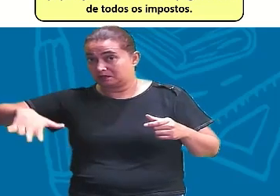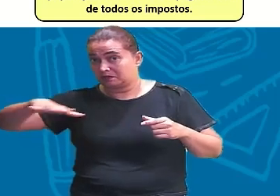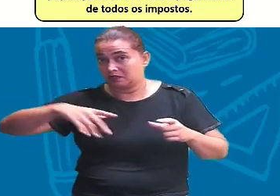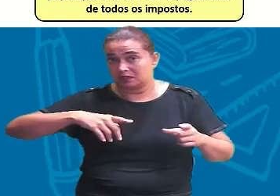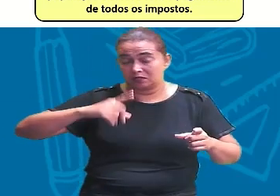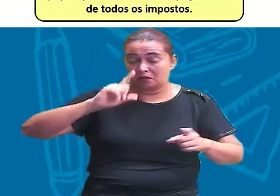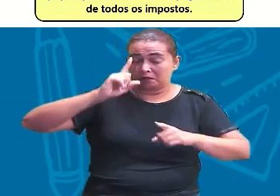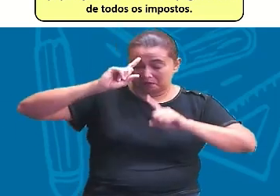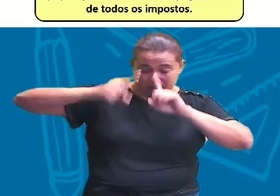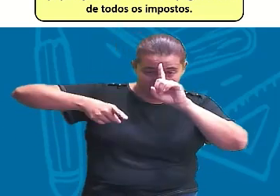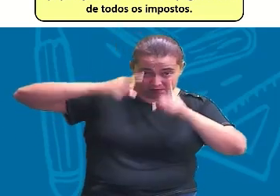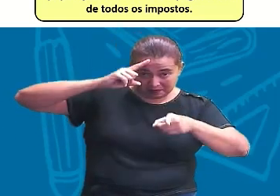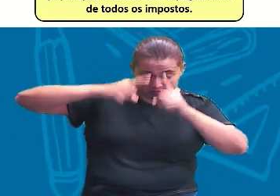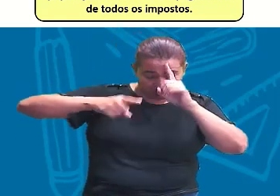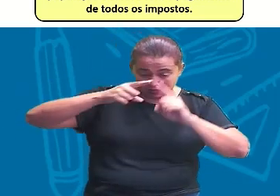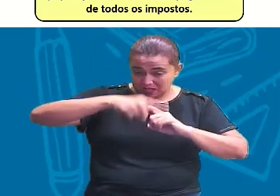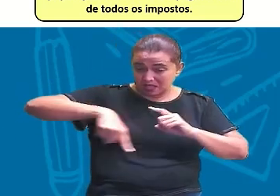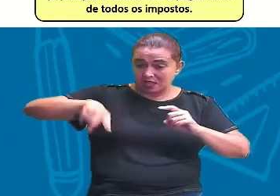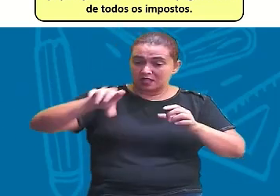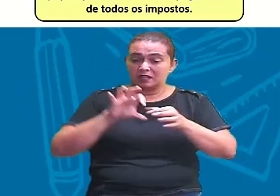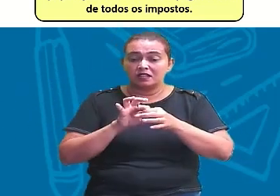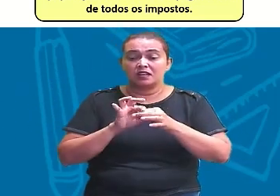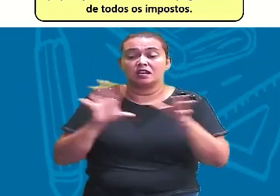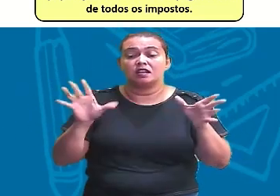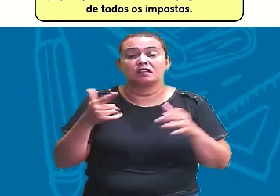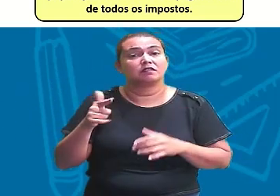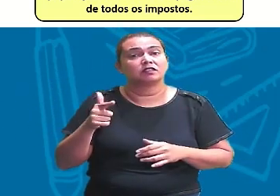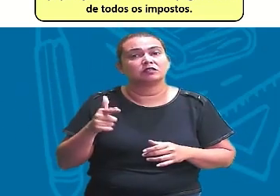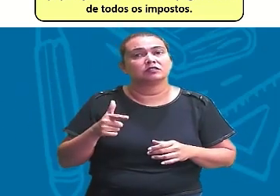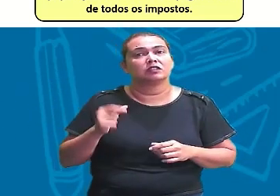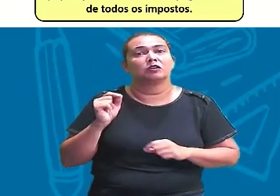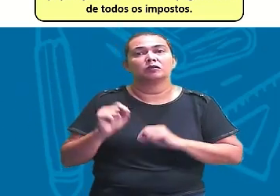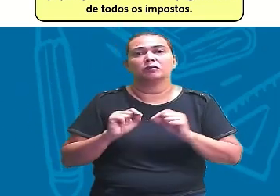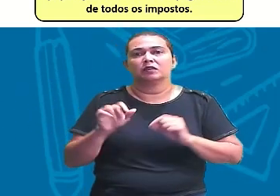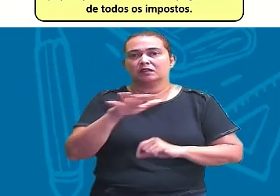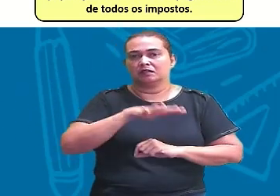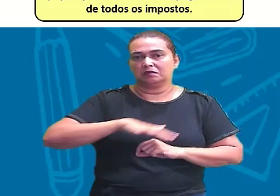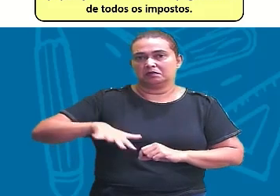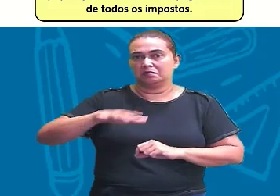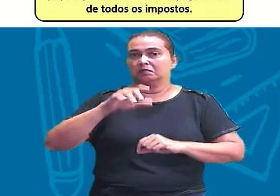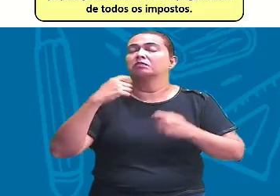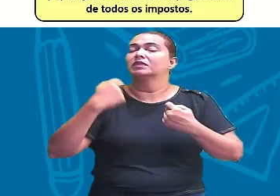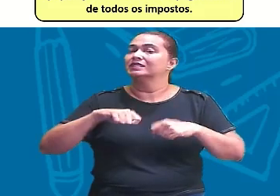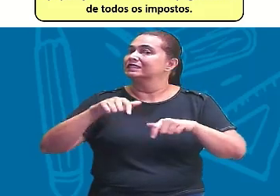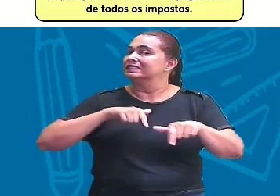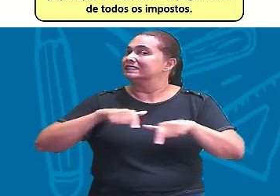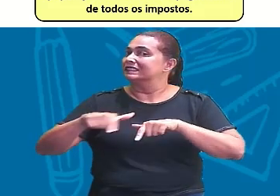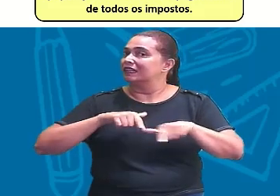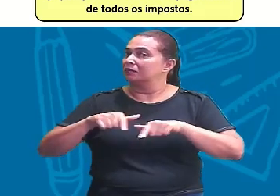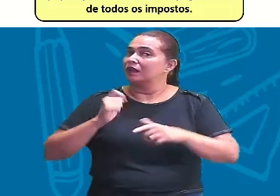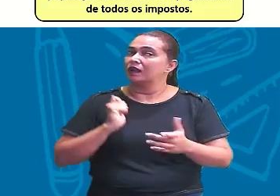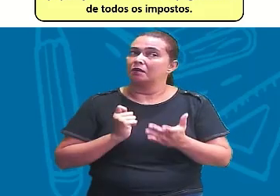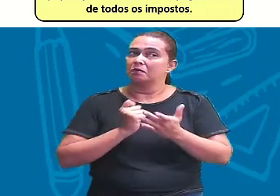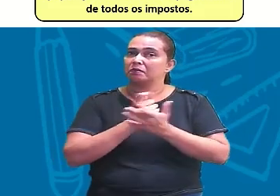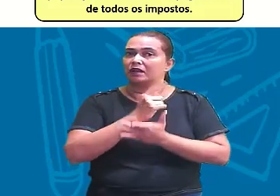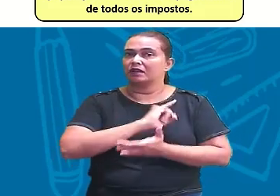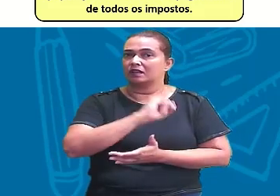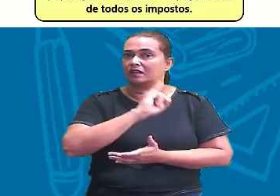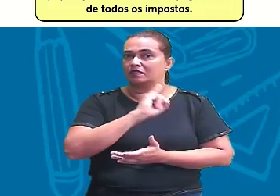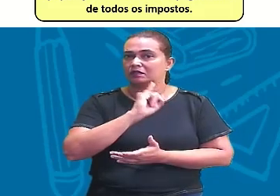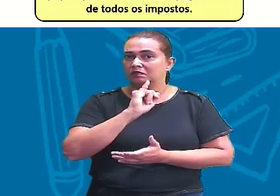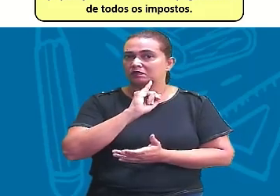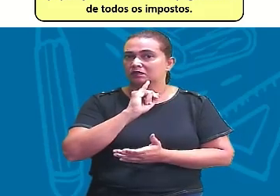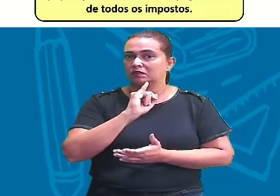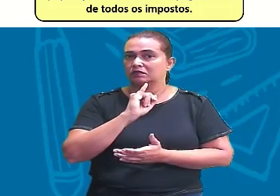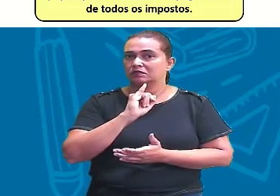essa grande parcela da sociedade, ela tinha que trabalhar para poder pagar os impostos para sustentar quem